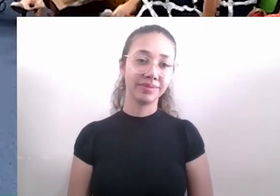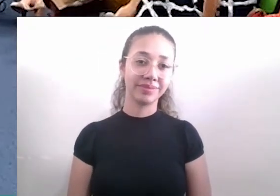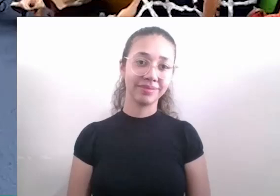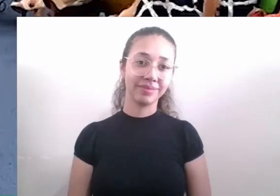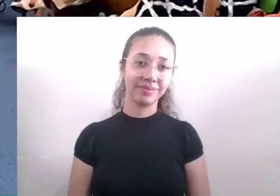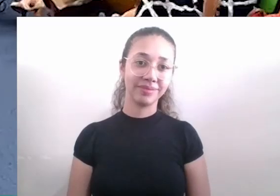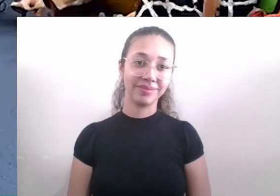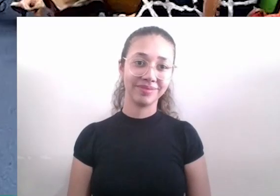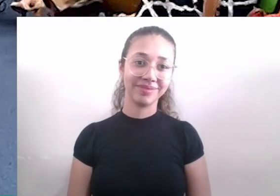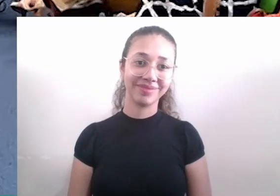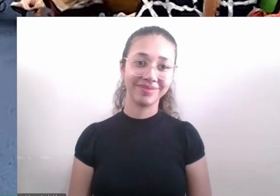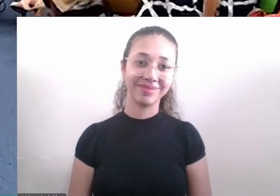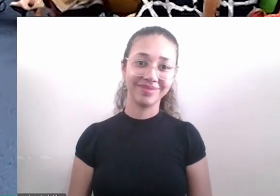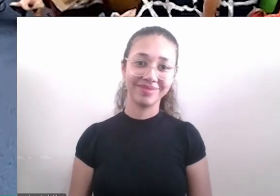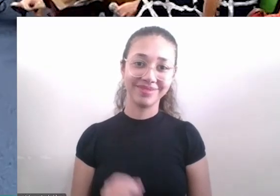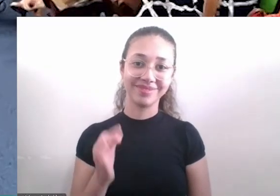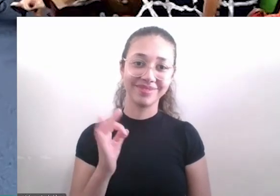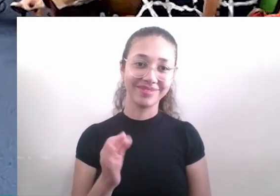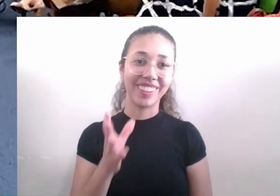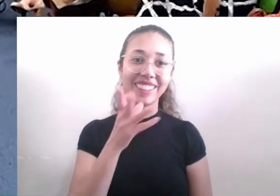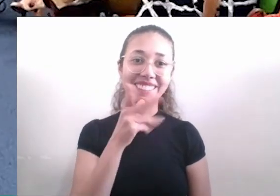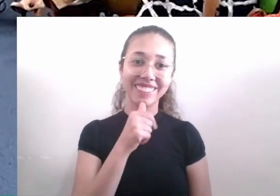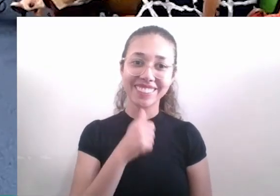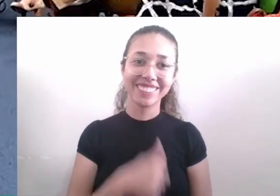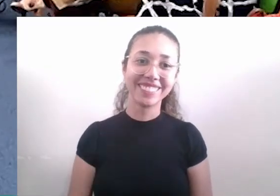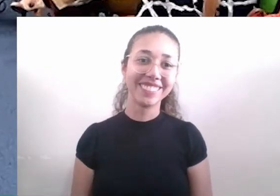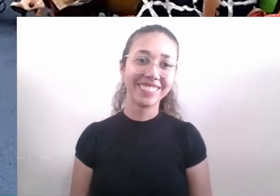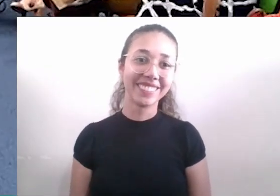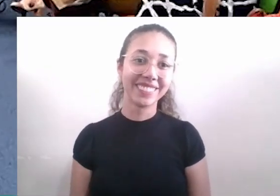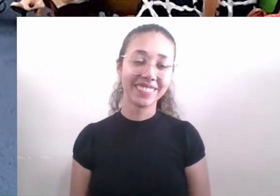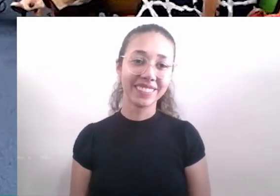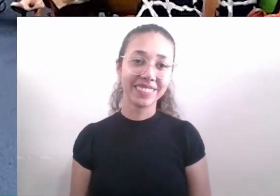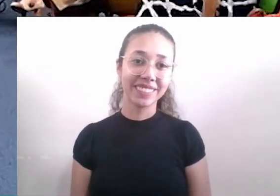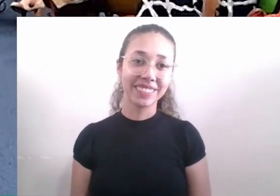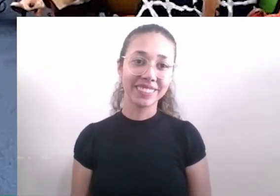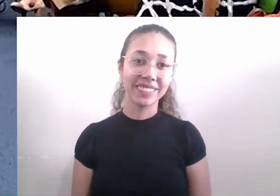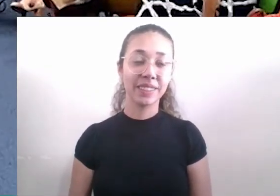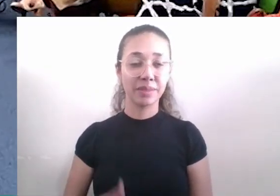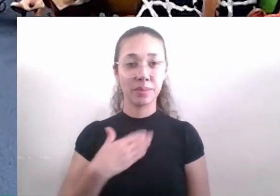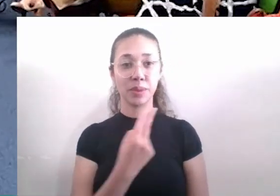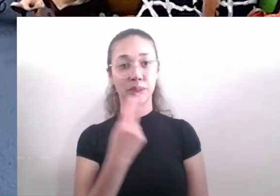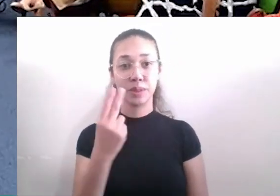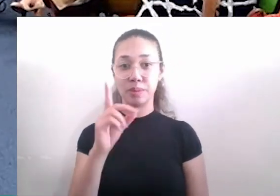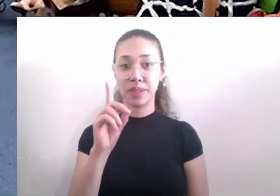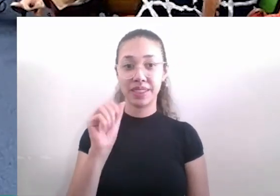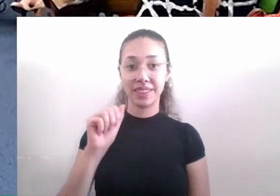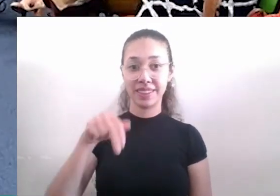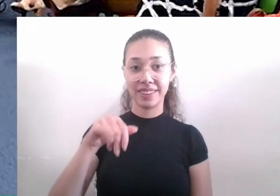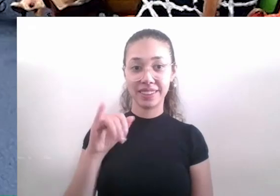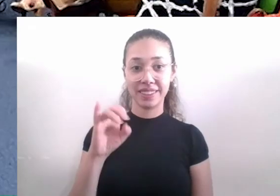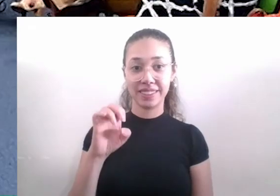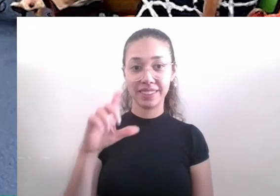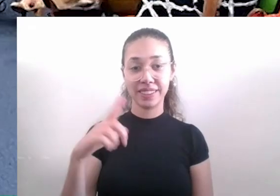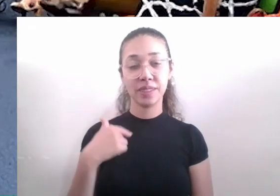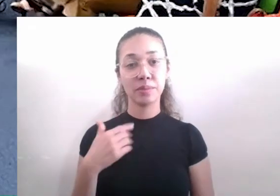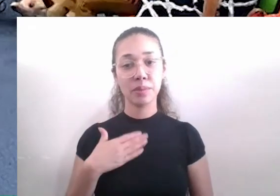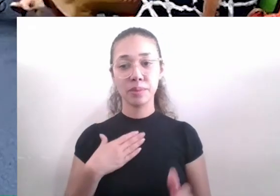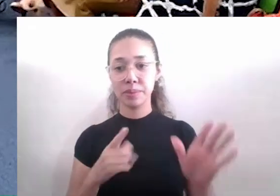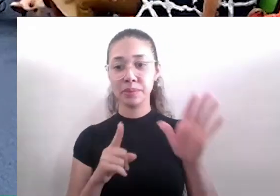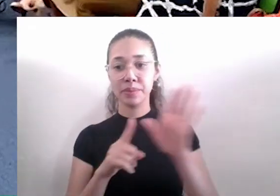tava demorando bem eu me chamo Daniel eh a minha